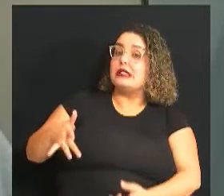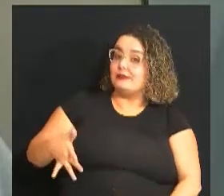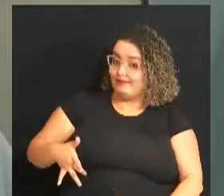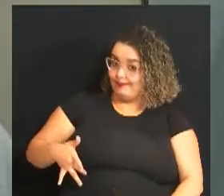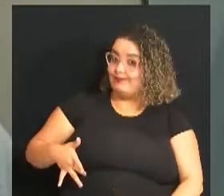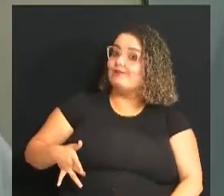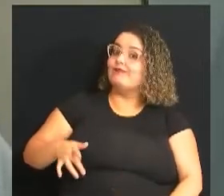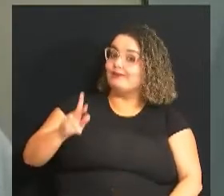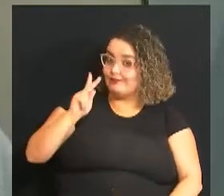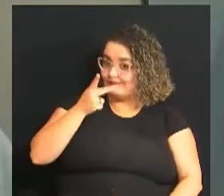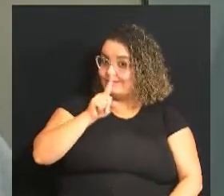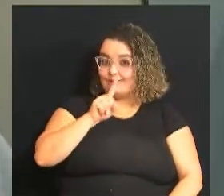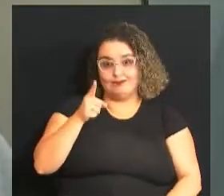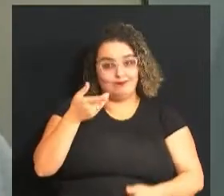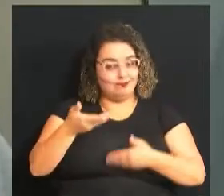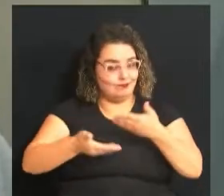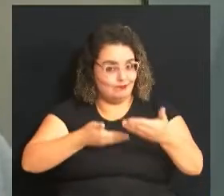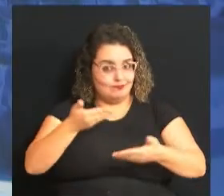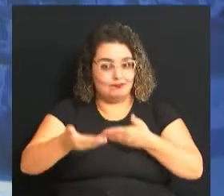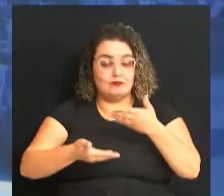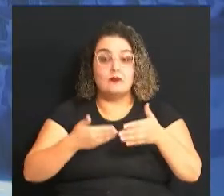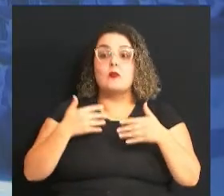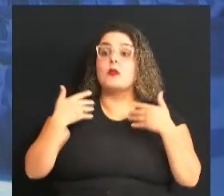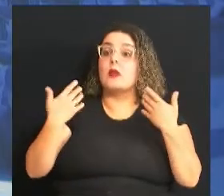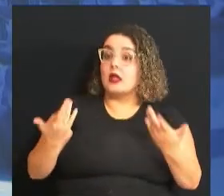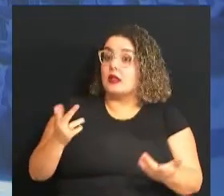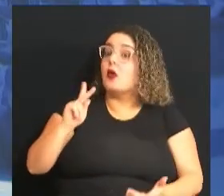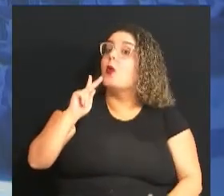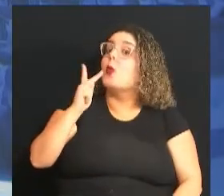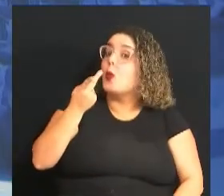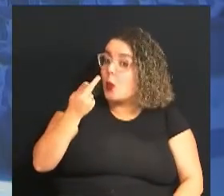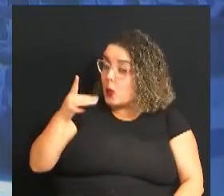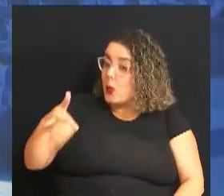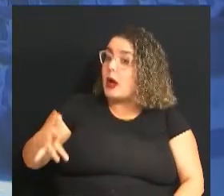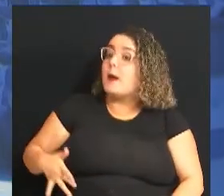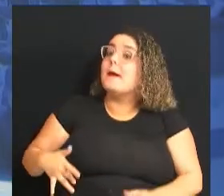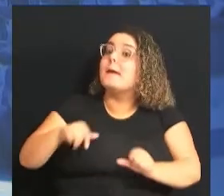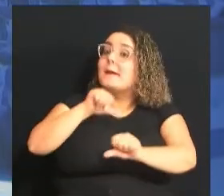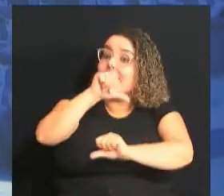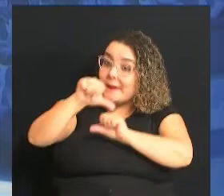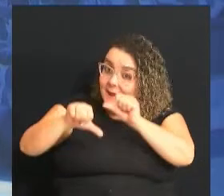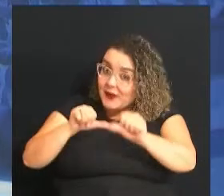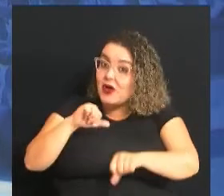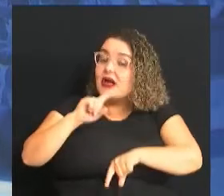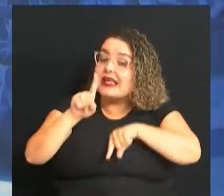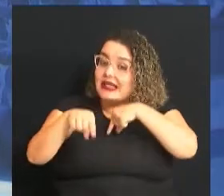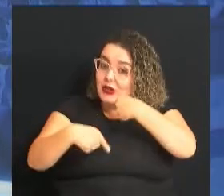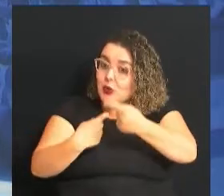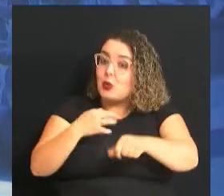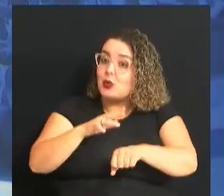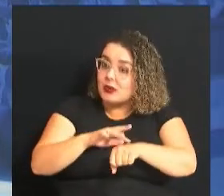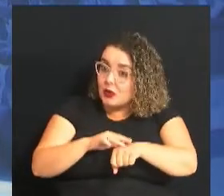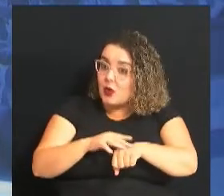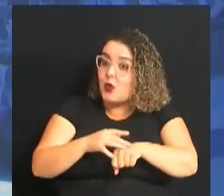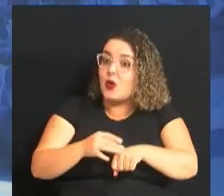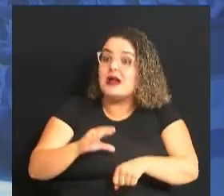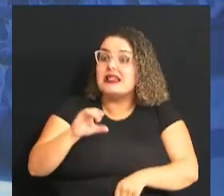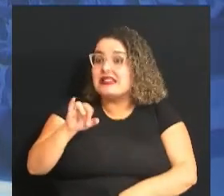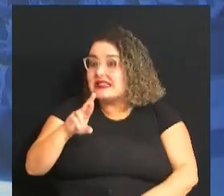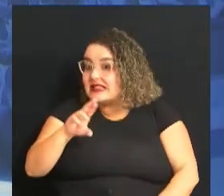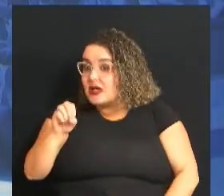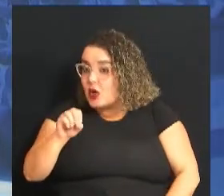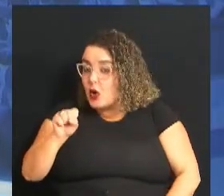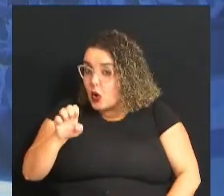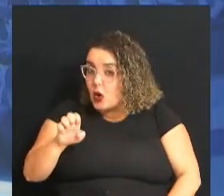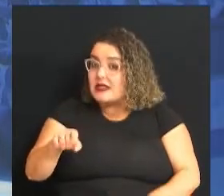hepatite que não foi tratada. Então, a hepatite ela pode se transformar em outras doenças, como você disse, em cirrose e até o